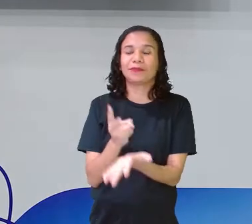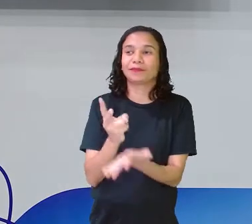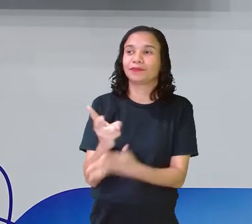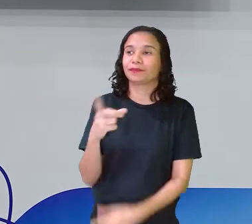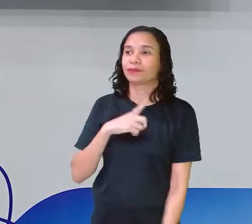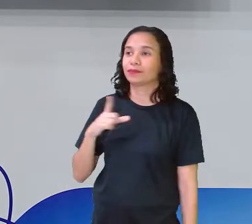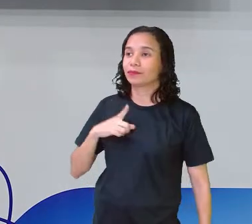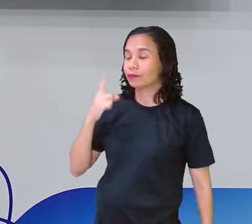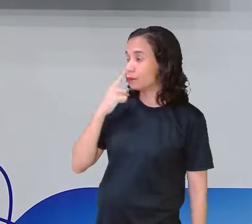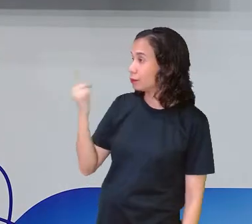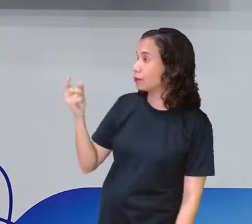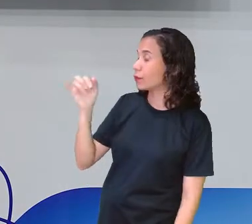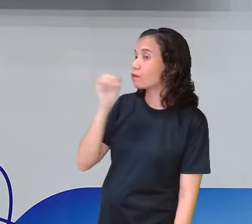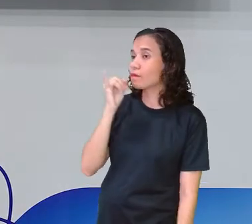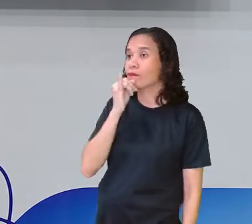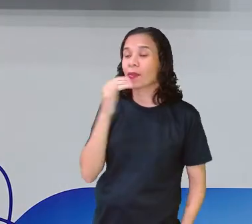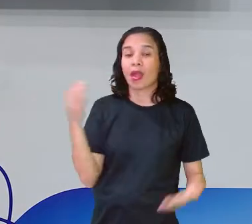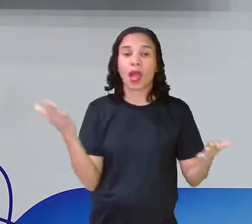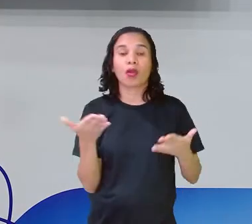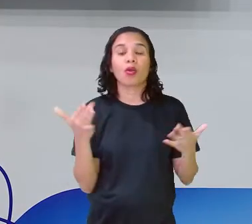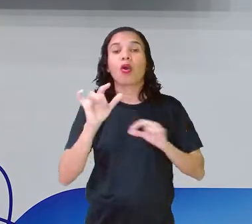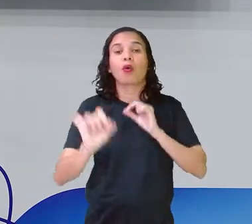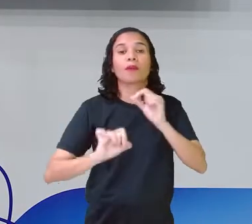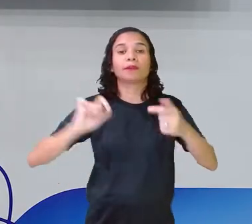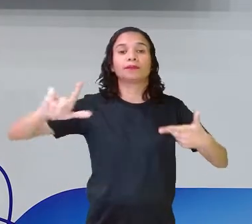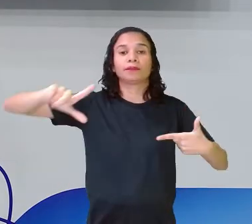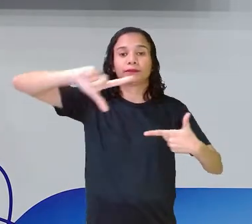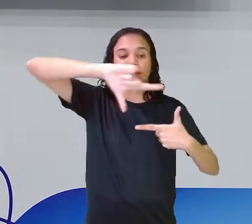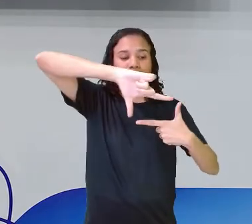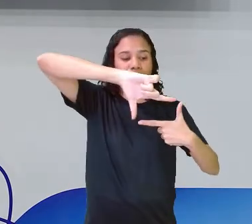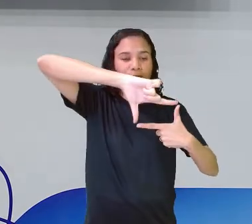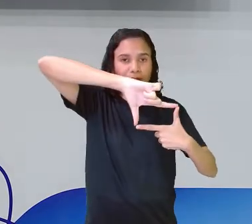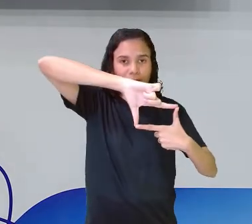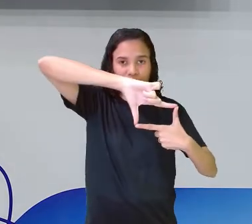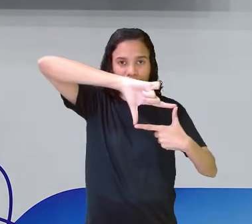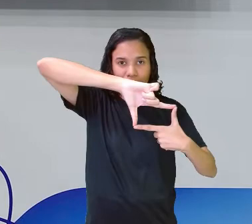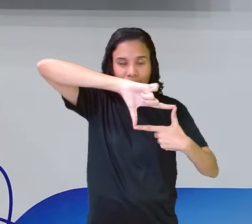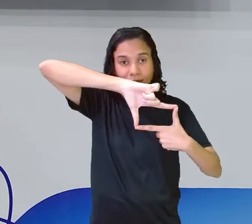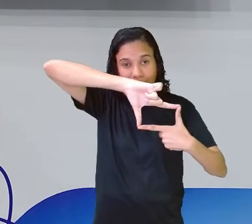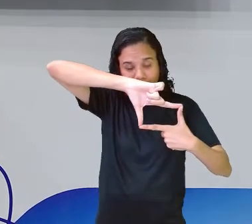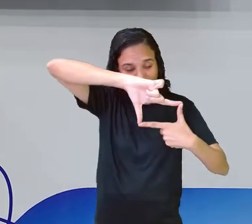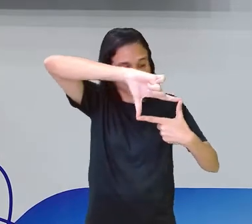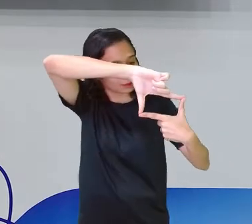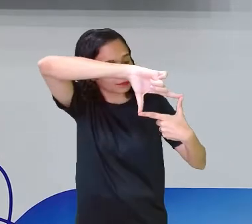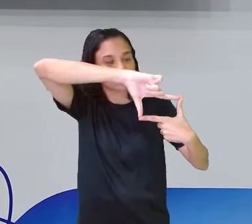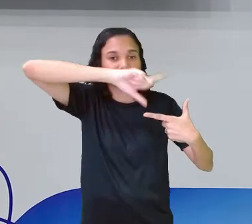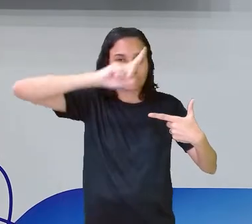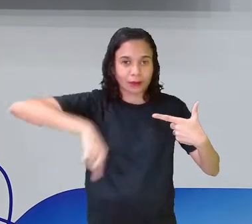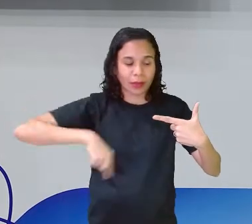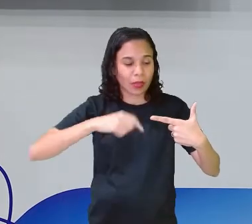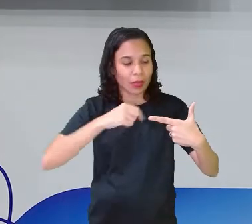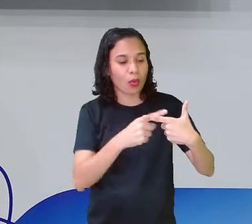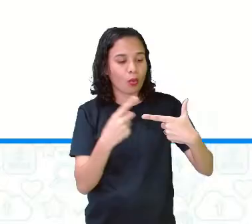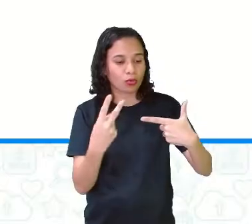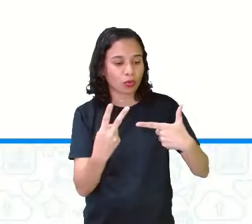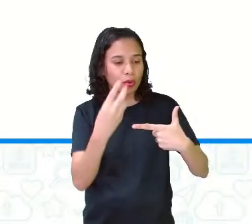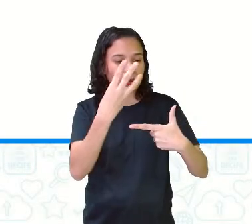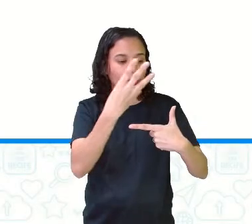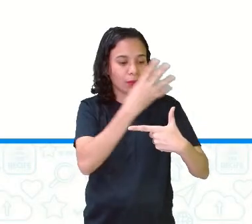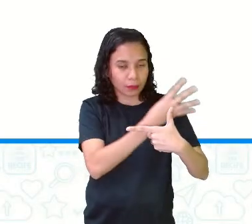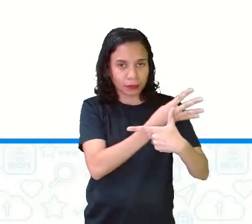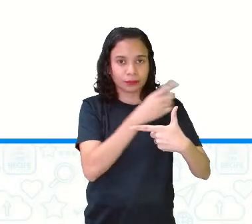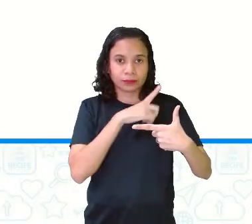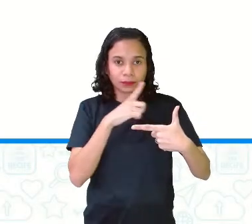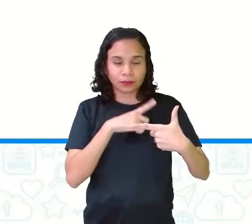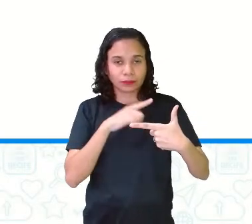Eu tenho outro exemplo, só que dessa vez eu tenho um retângulo. Figura poligonal de 4 lados, onde